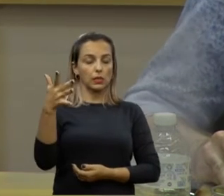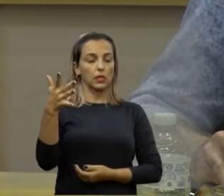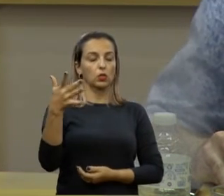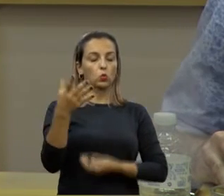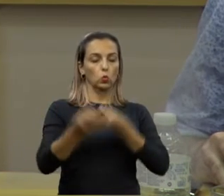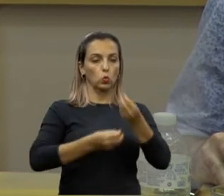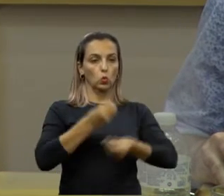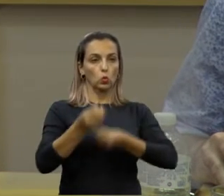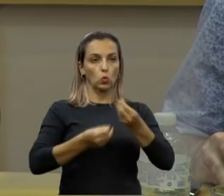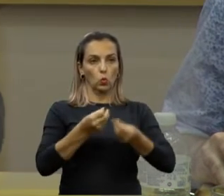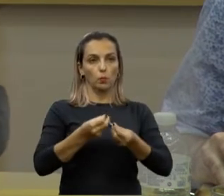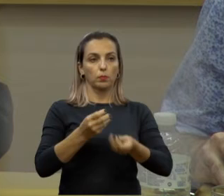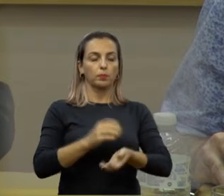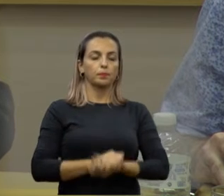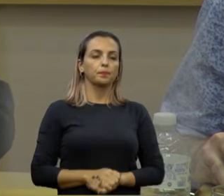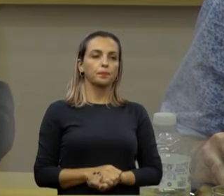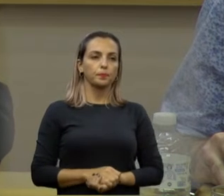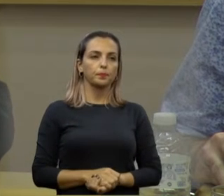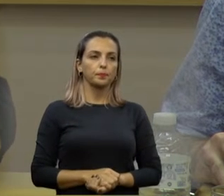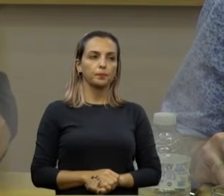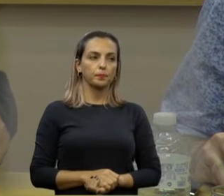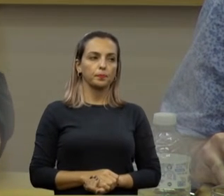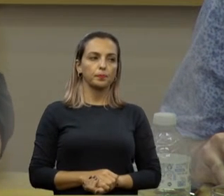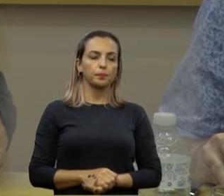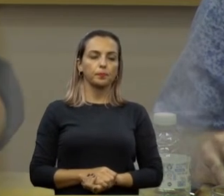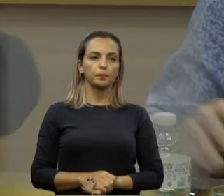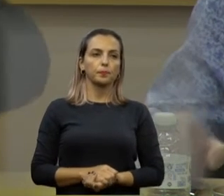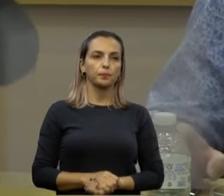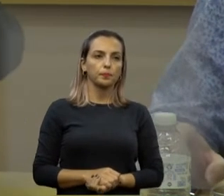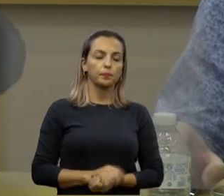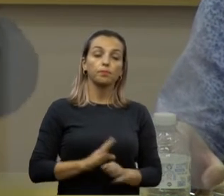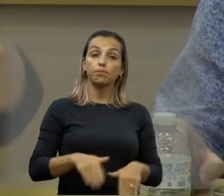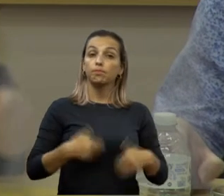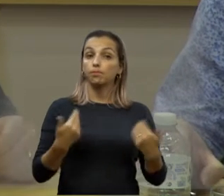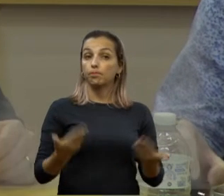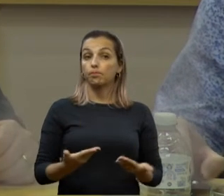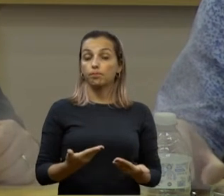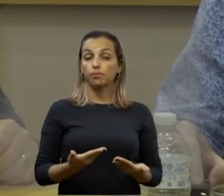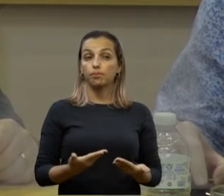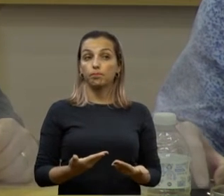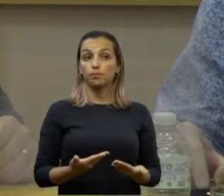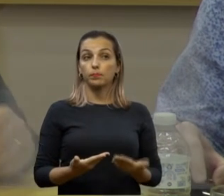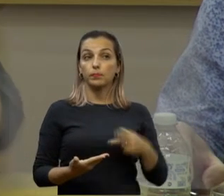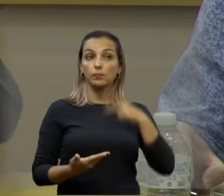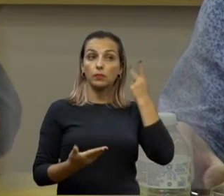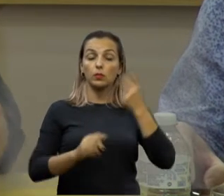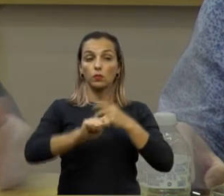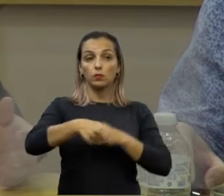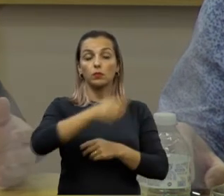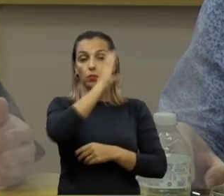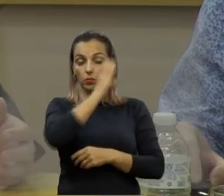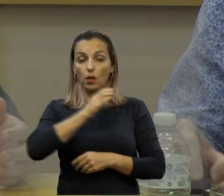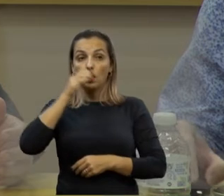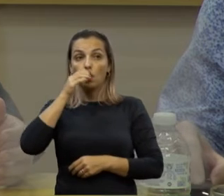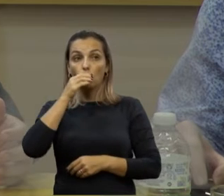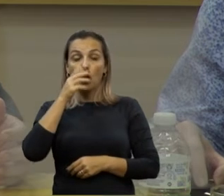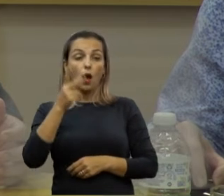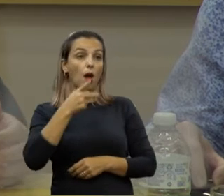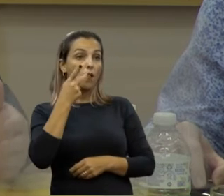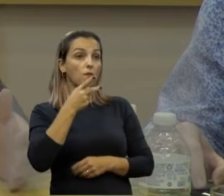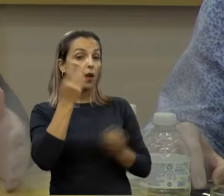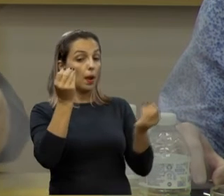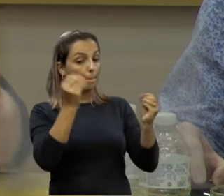da presidência para conduzir os trabalhos estão a não presença do Vereador João Clemente prejudica a falar dele